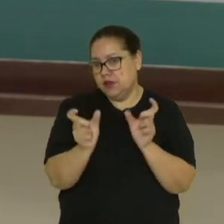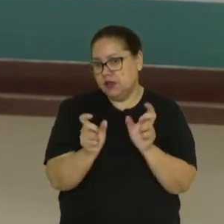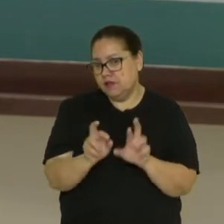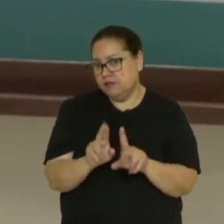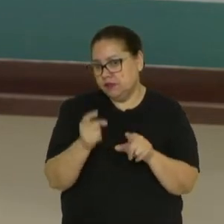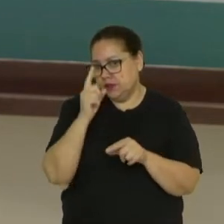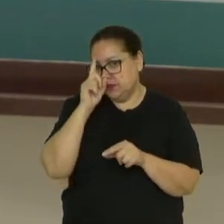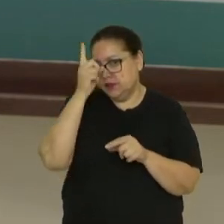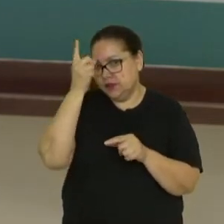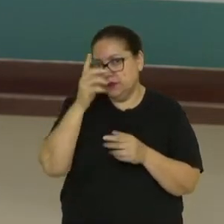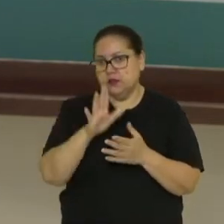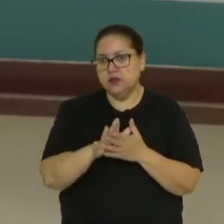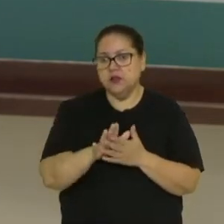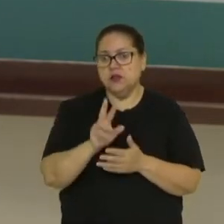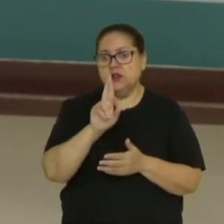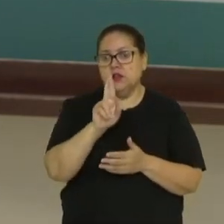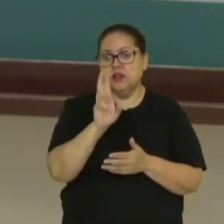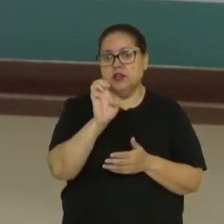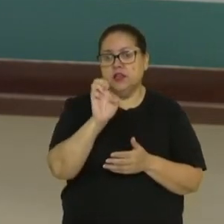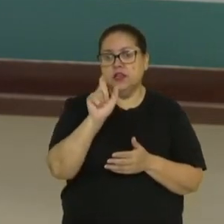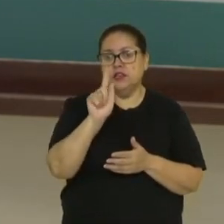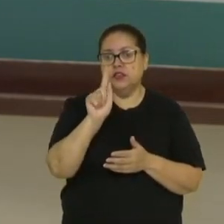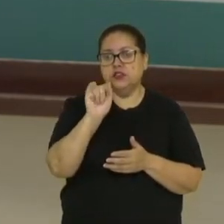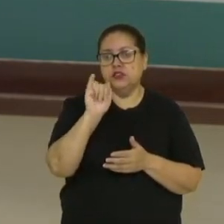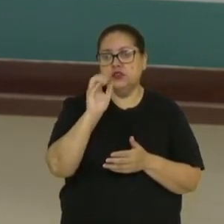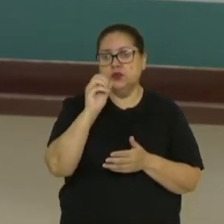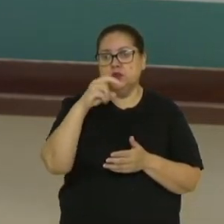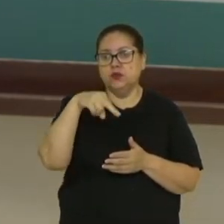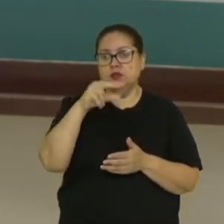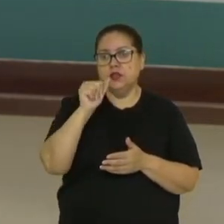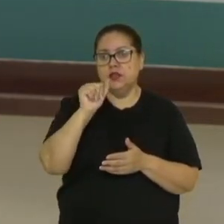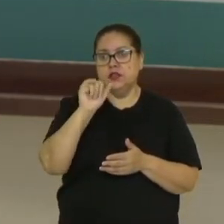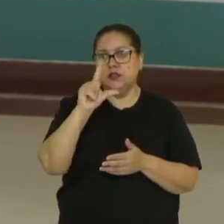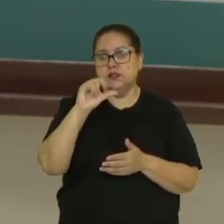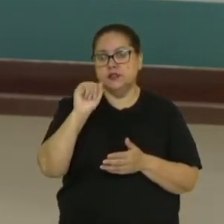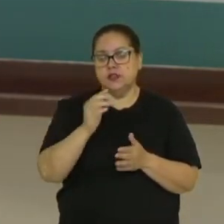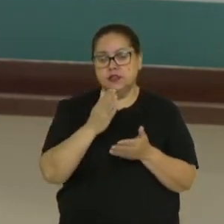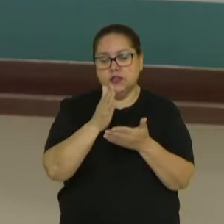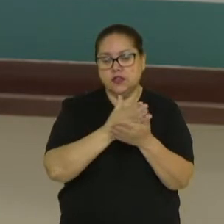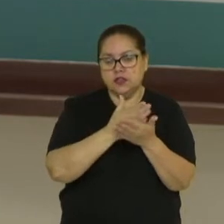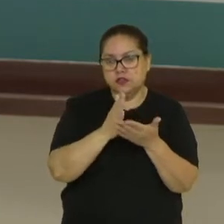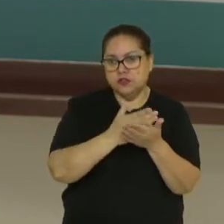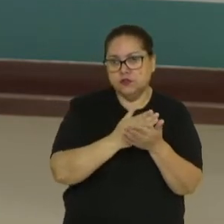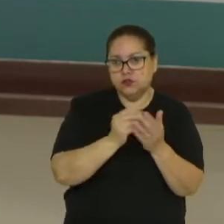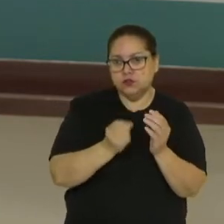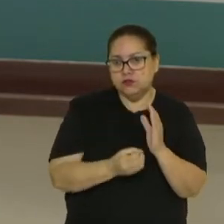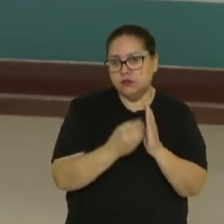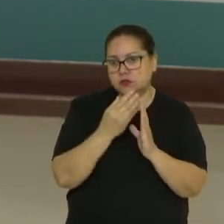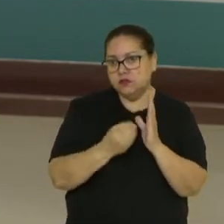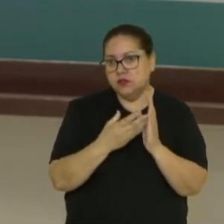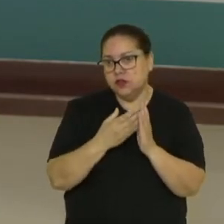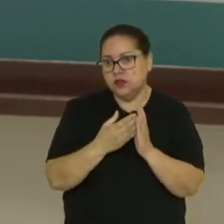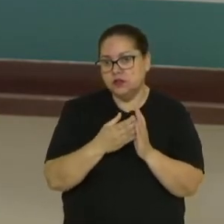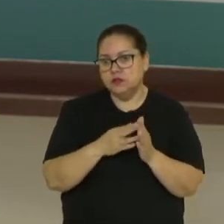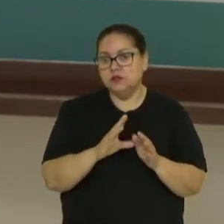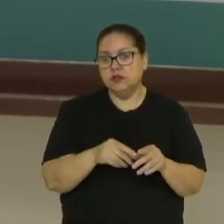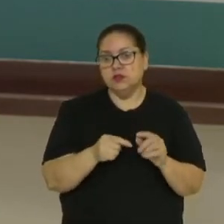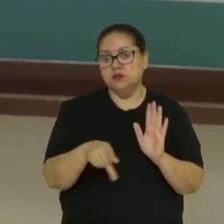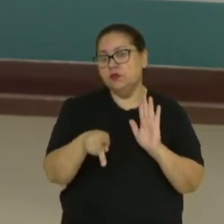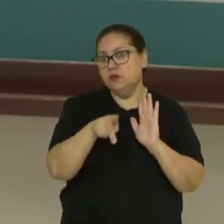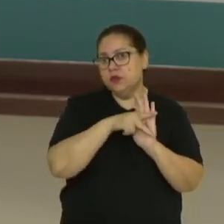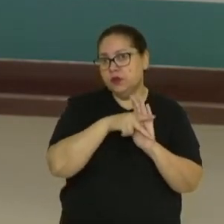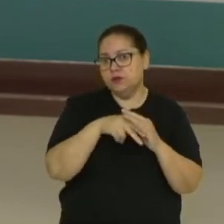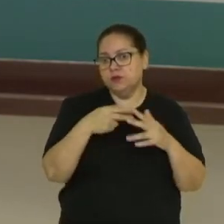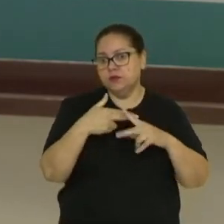mesma ideia. Regionalizar então é dividir ou classificar o espaço geográfico a partir de critérios